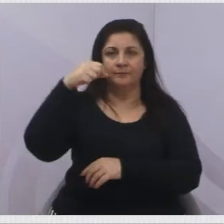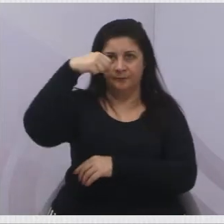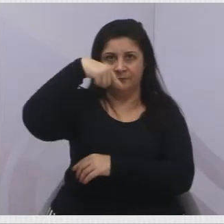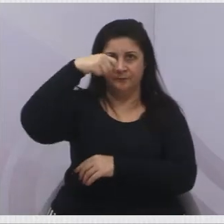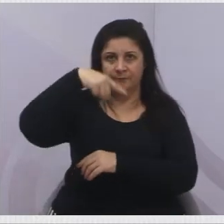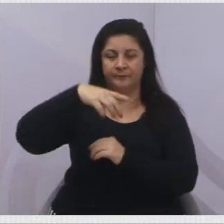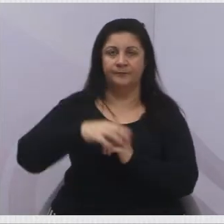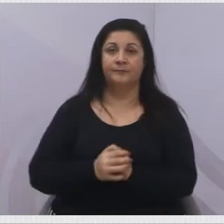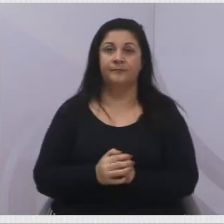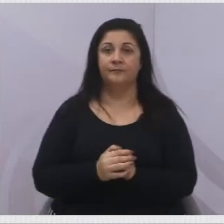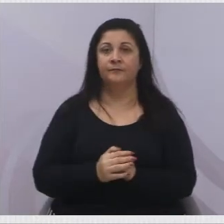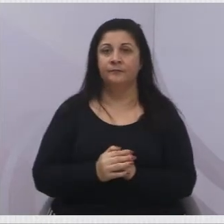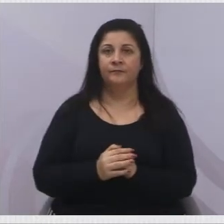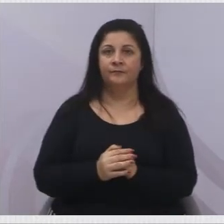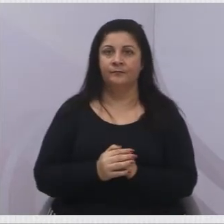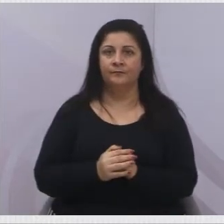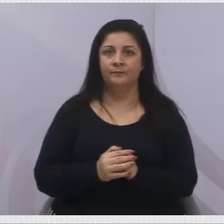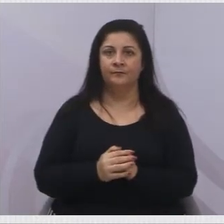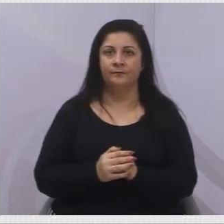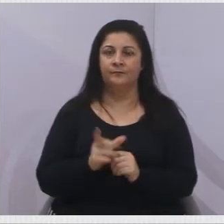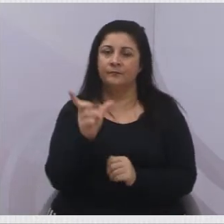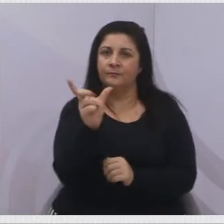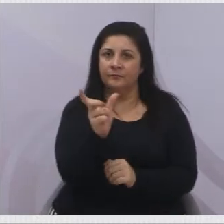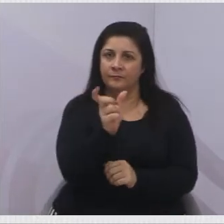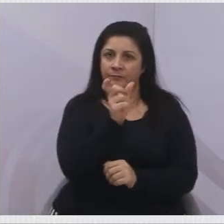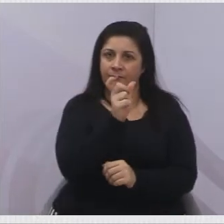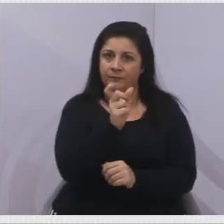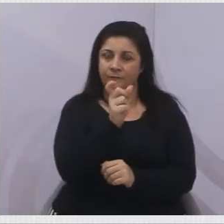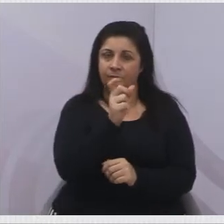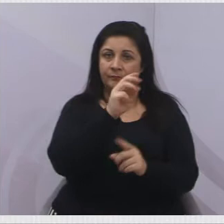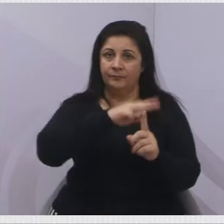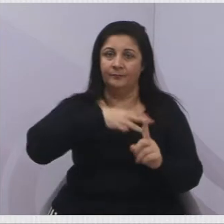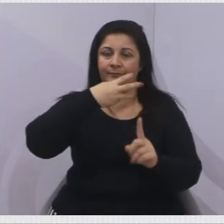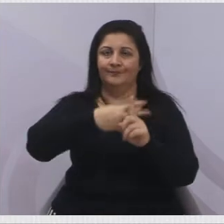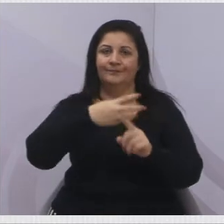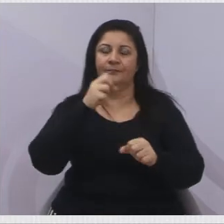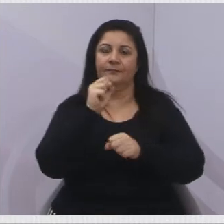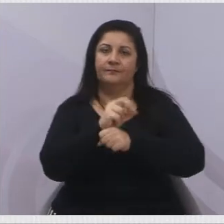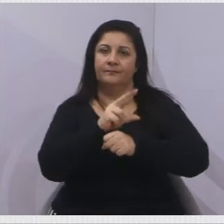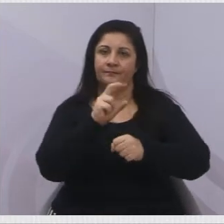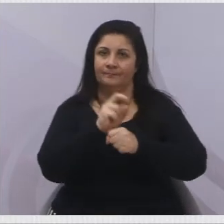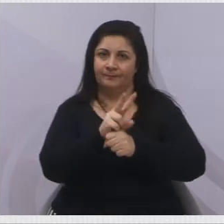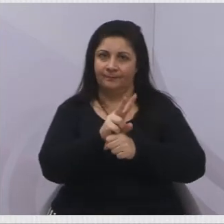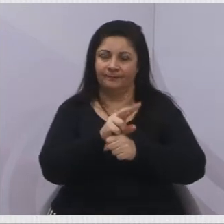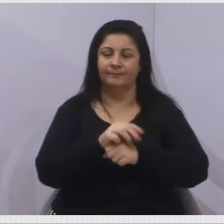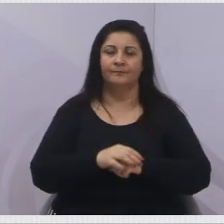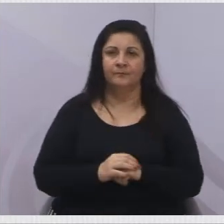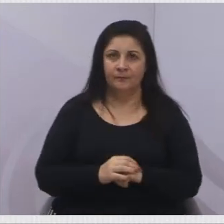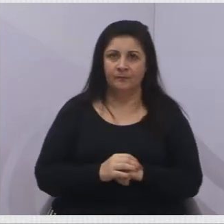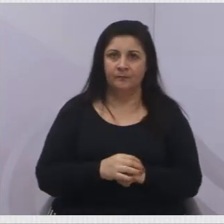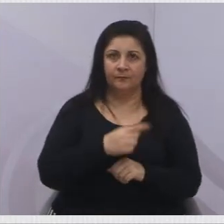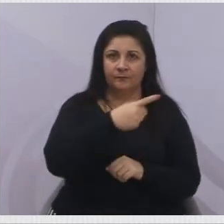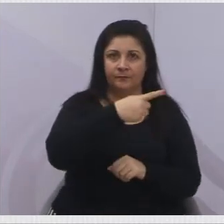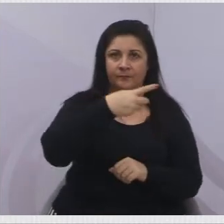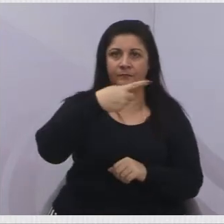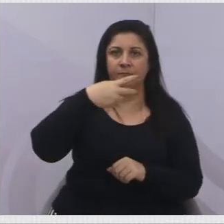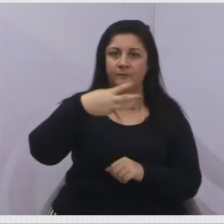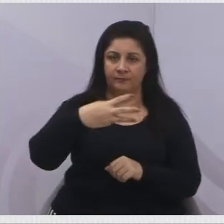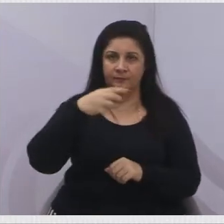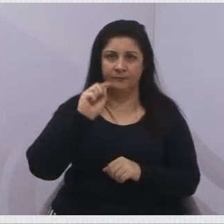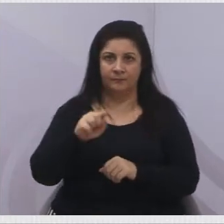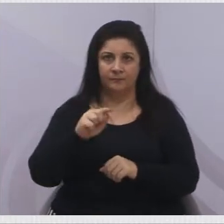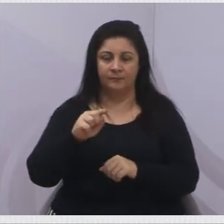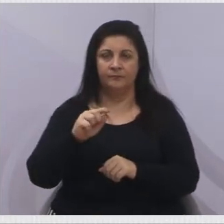e com relação à redução da tríplice viral, de 13.681 para